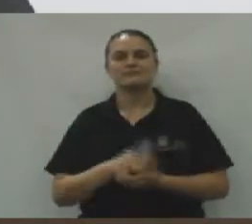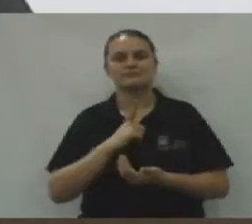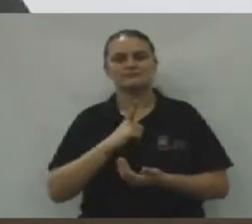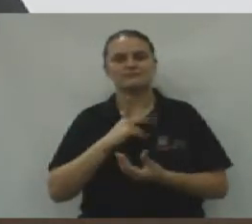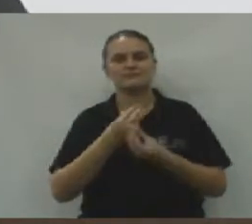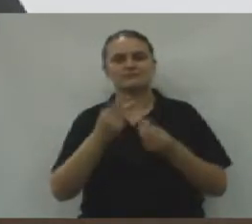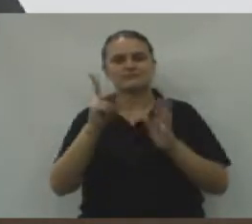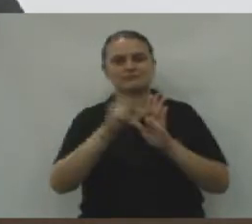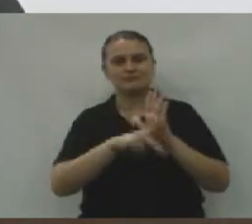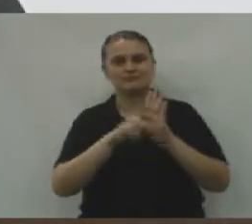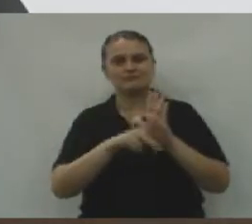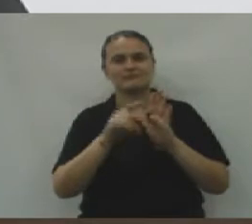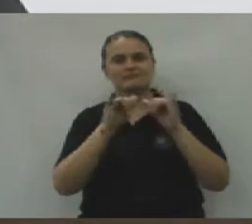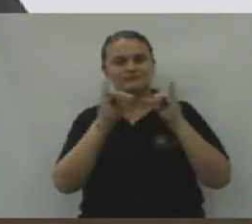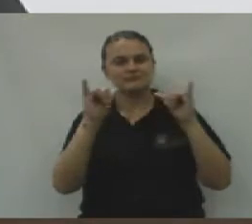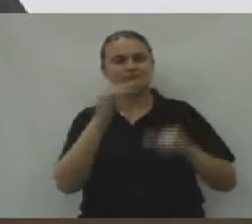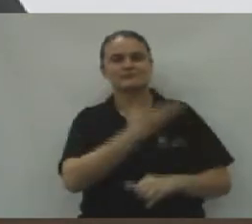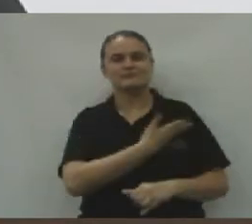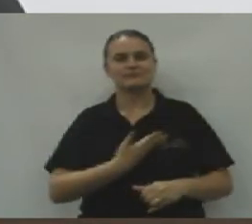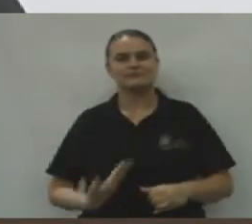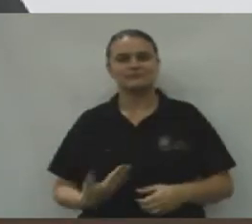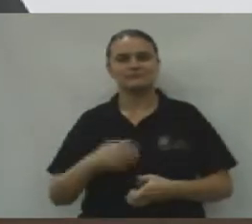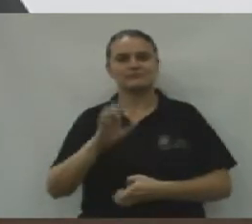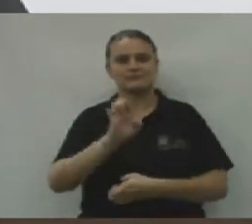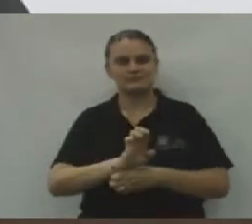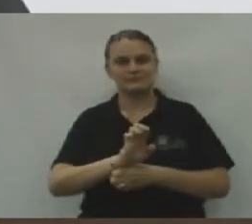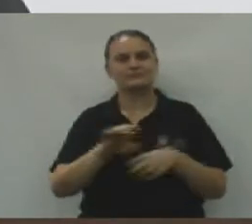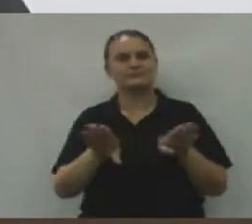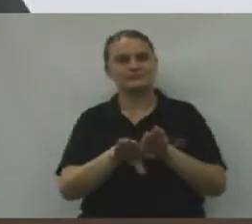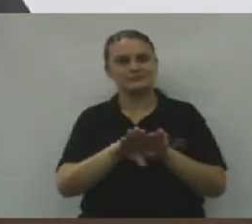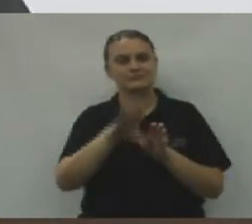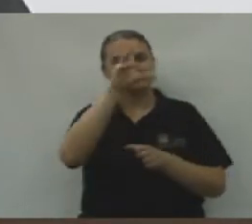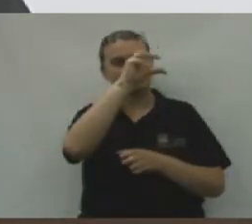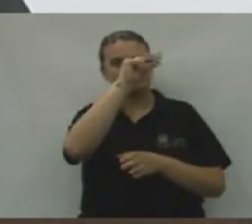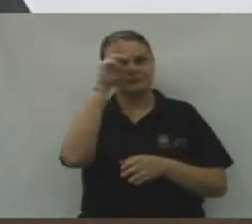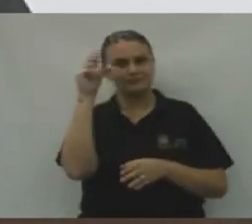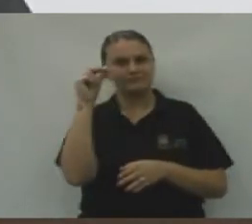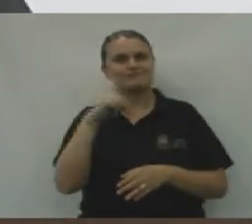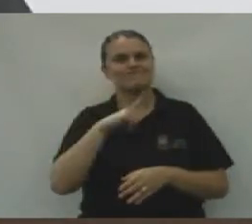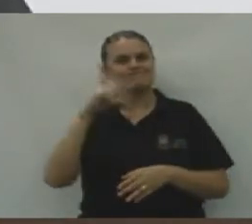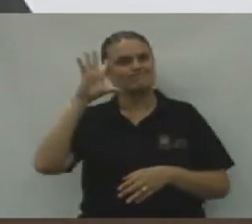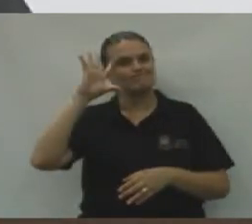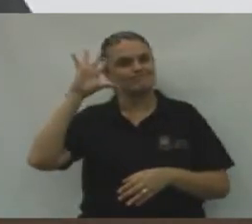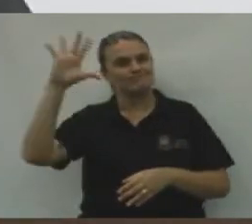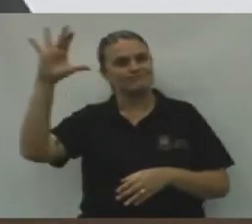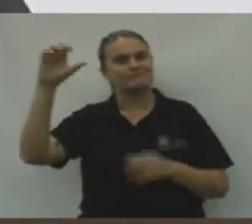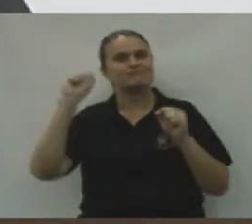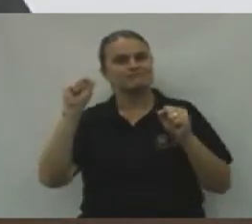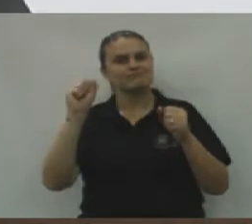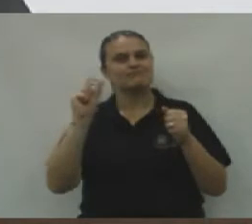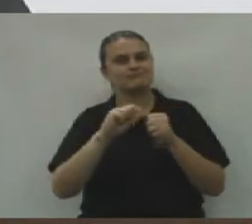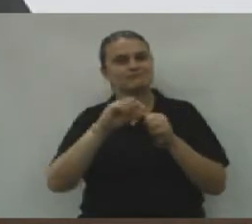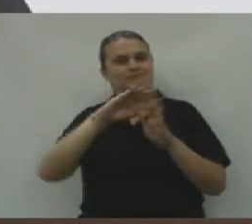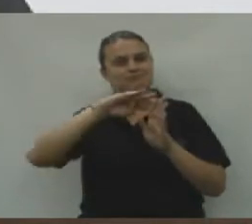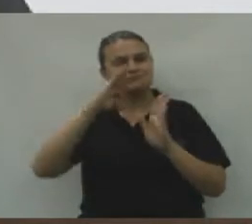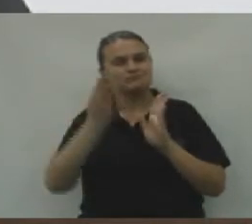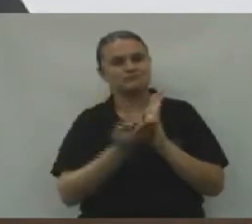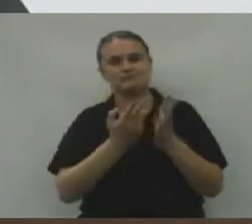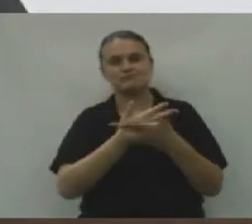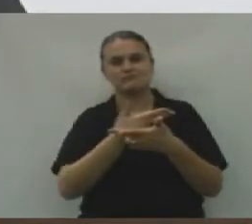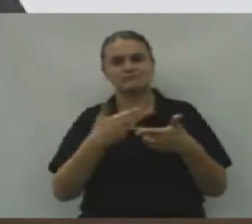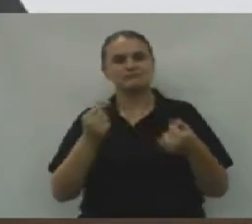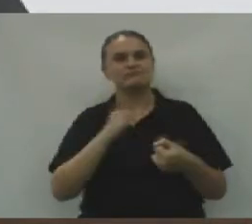projetos anunciados pelo governo do Estado, pela Prefeitura, onde nós sonhamos que possa ser concretizado todos eles,